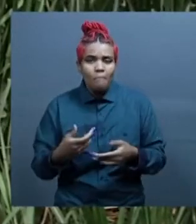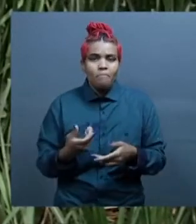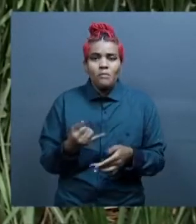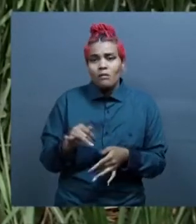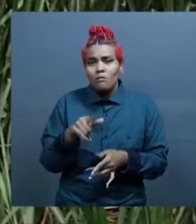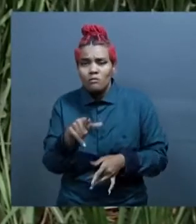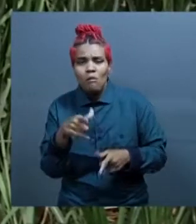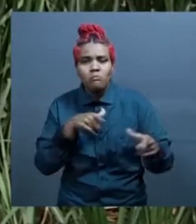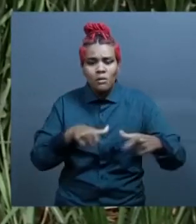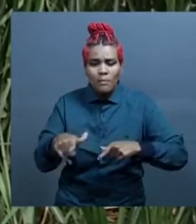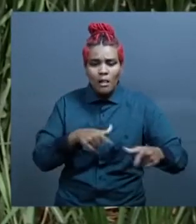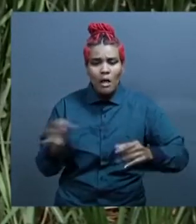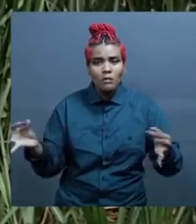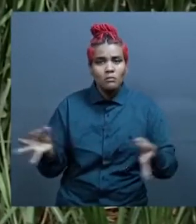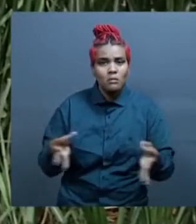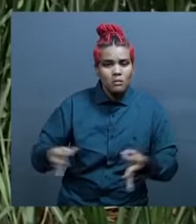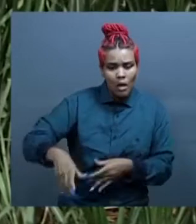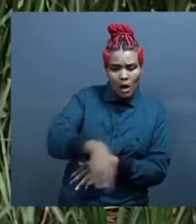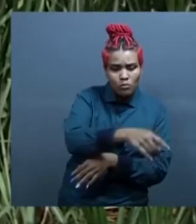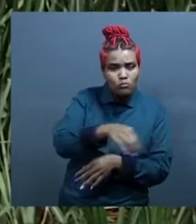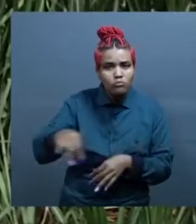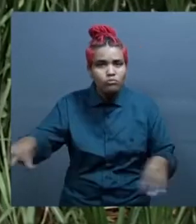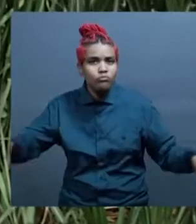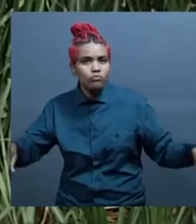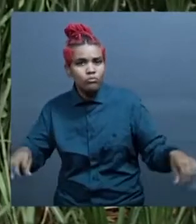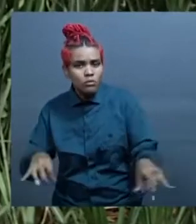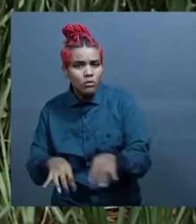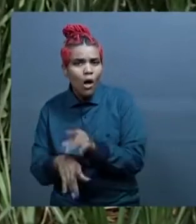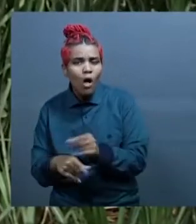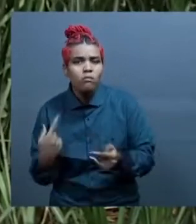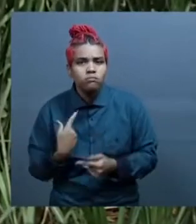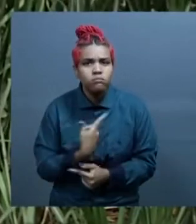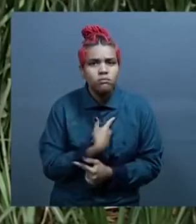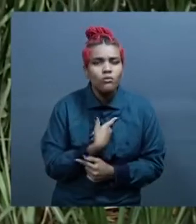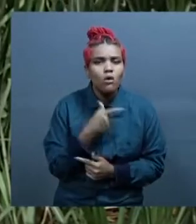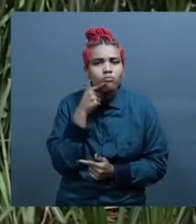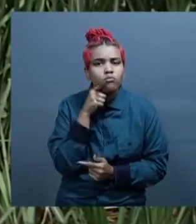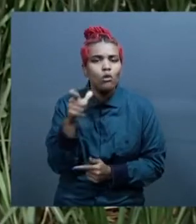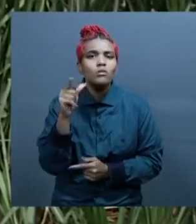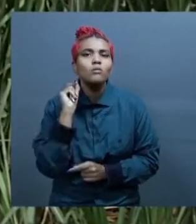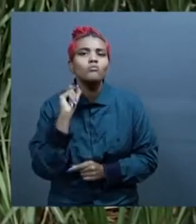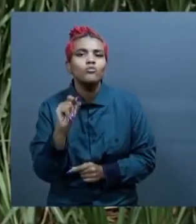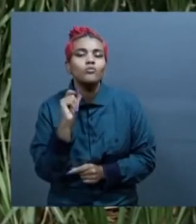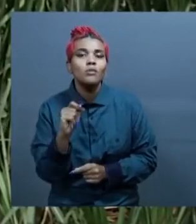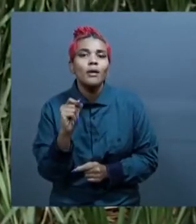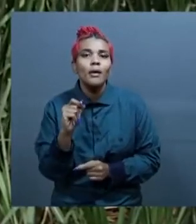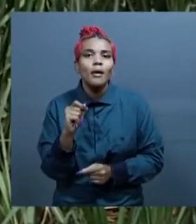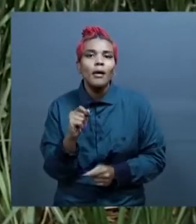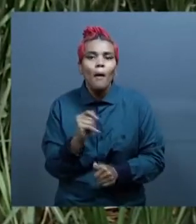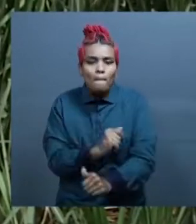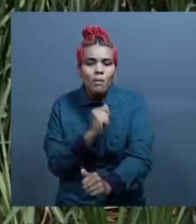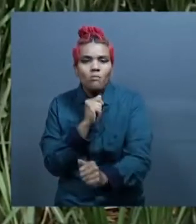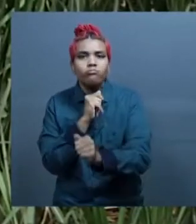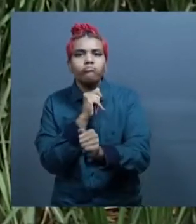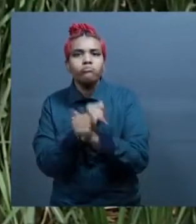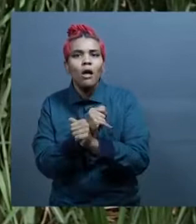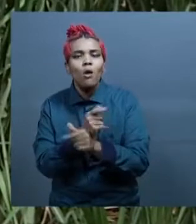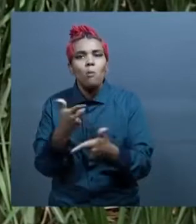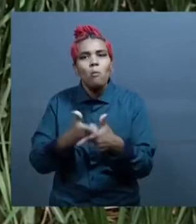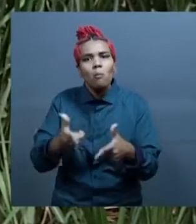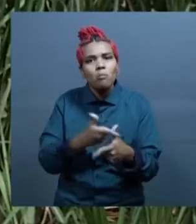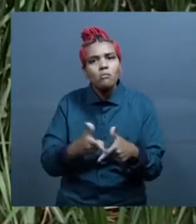solo de forma adequada bem manejado a gente consegue inclusive até retornar às condições iniciais